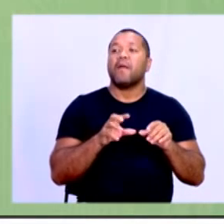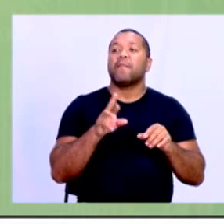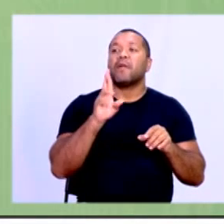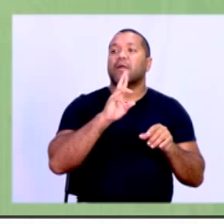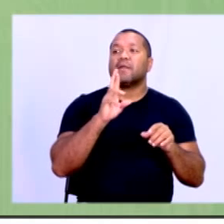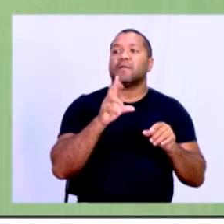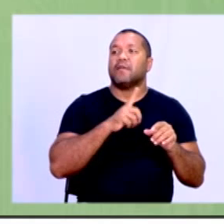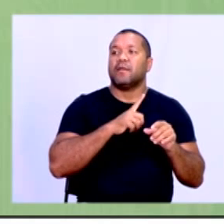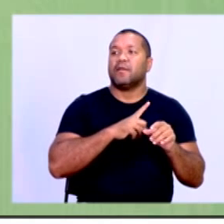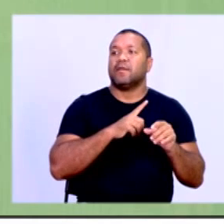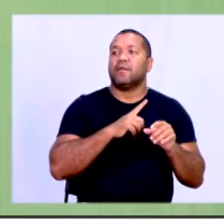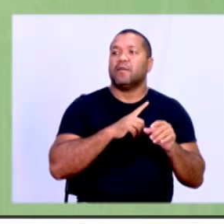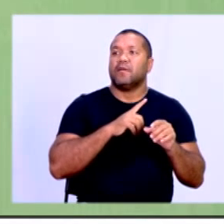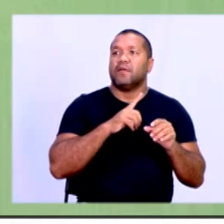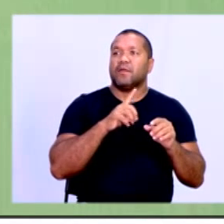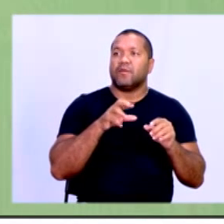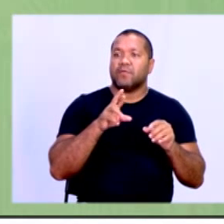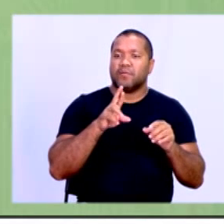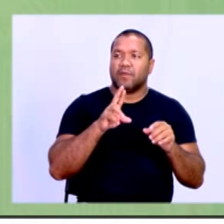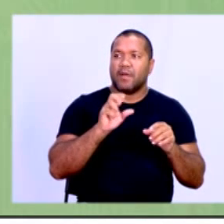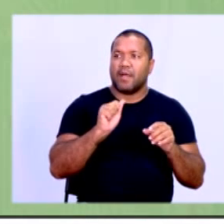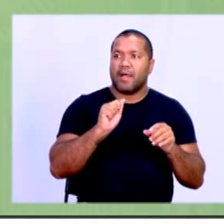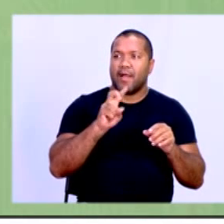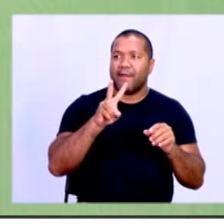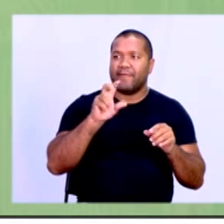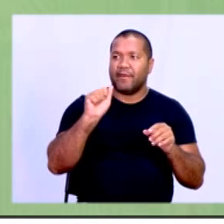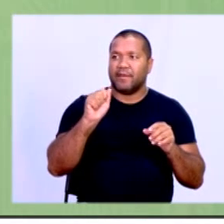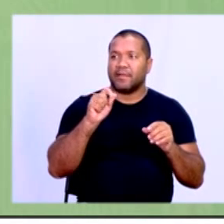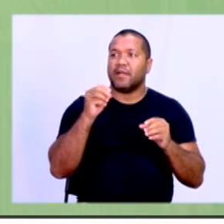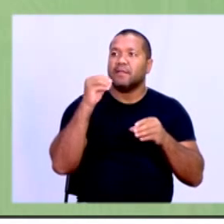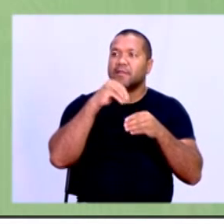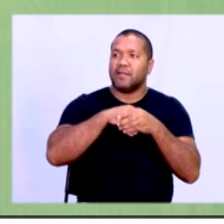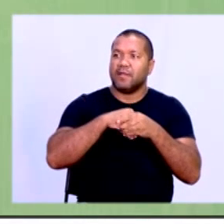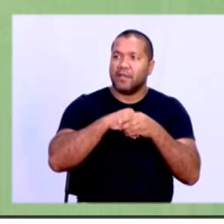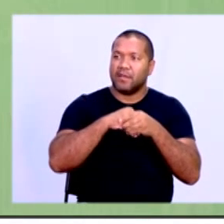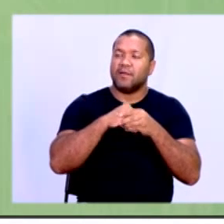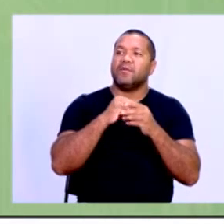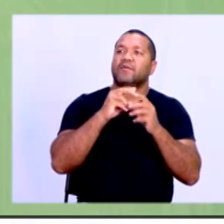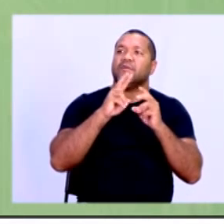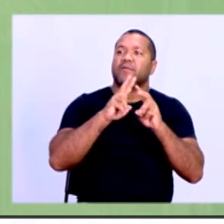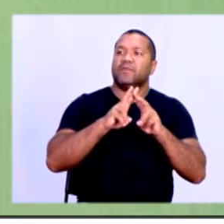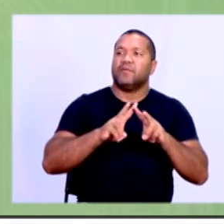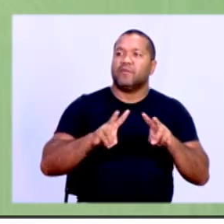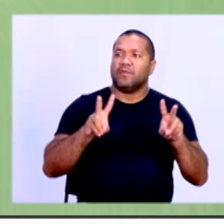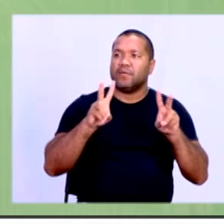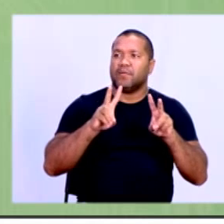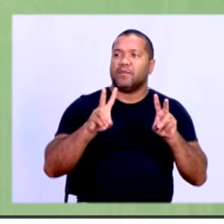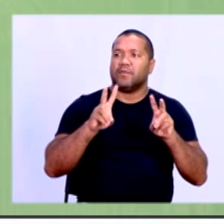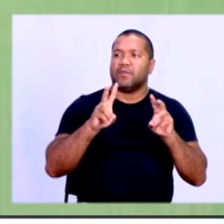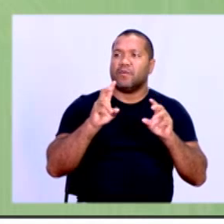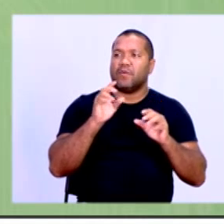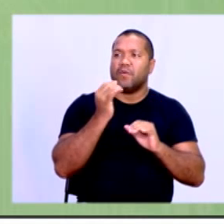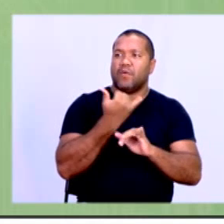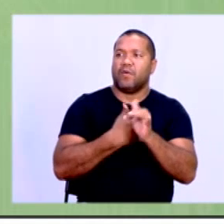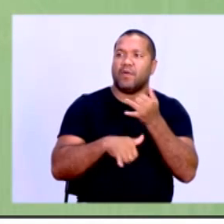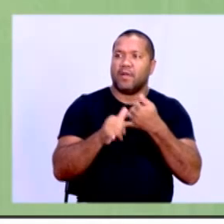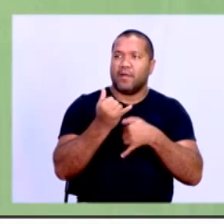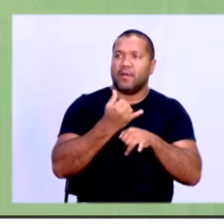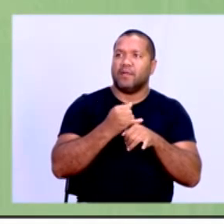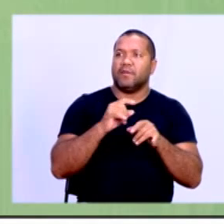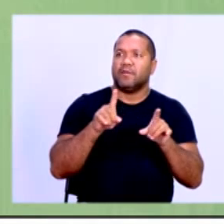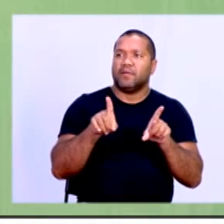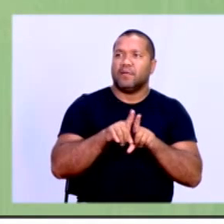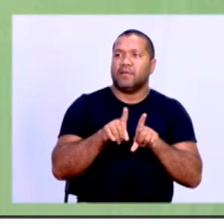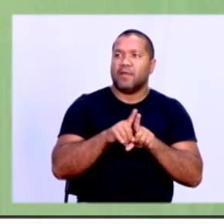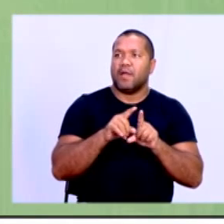recurso AVA, tá dentro do nosso ambiente de desenvolvimento integrado online lá, o Cloud 9. Aí